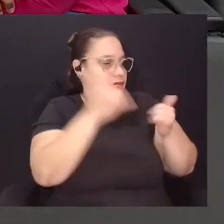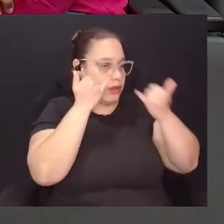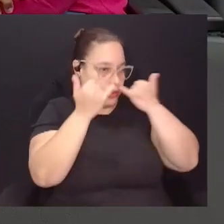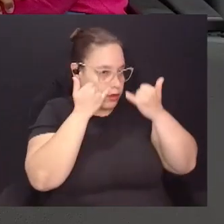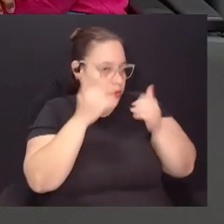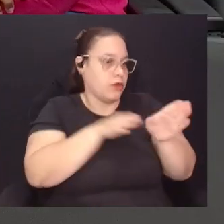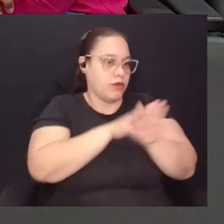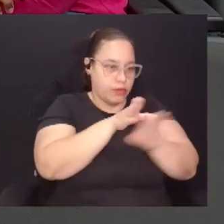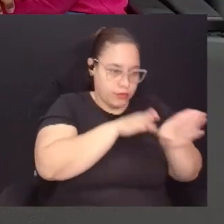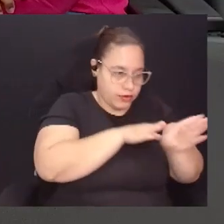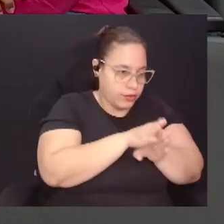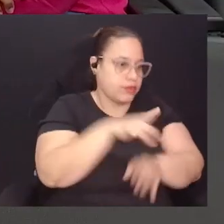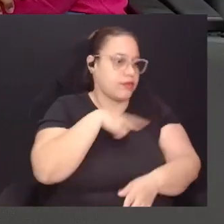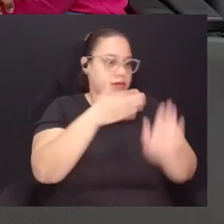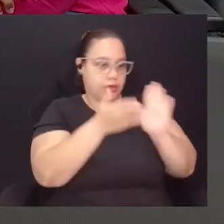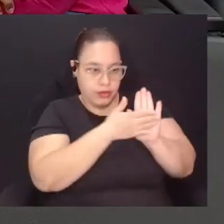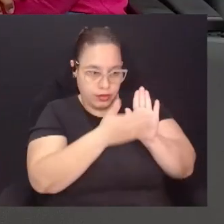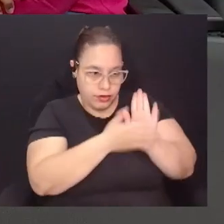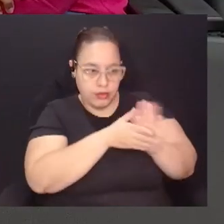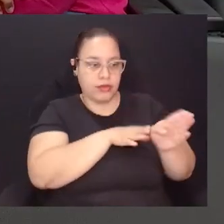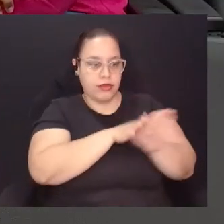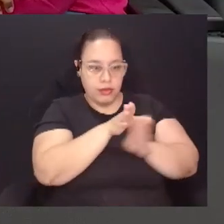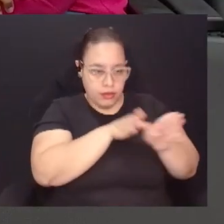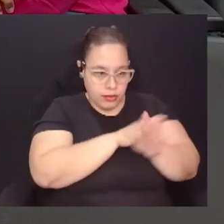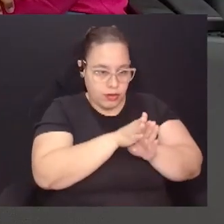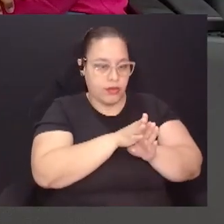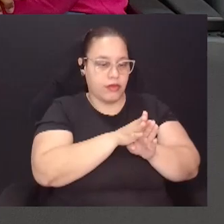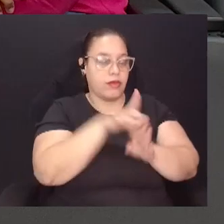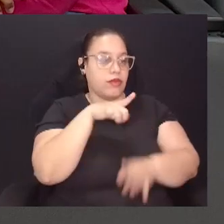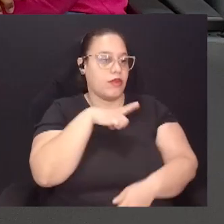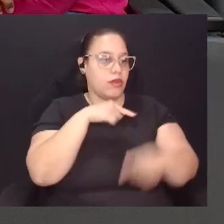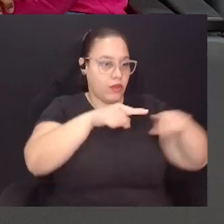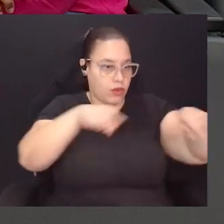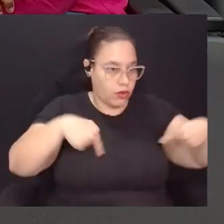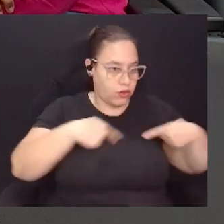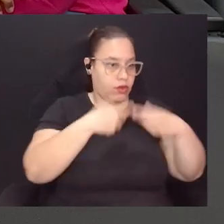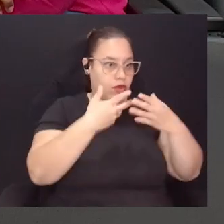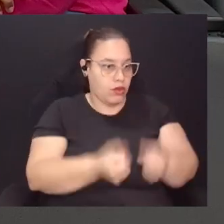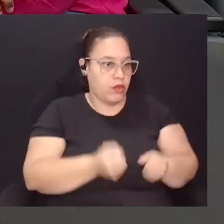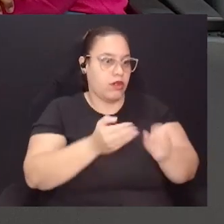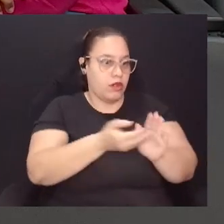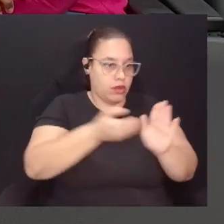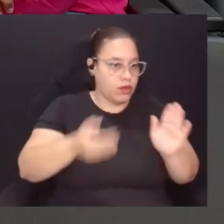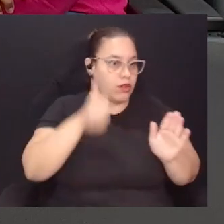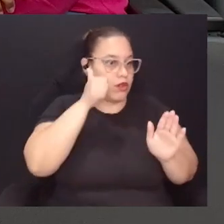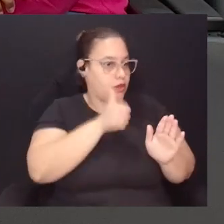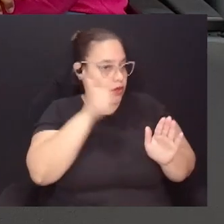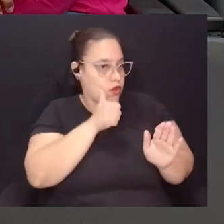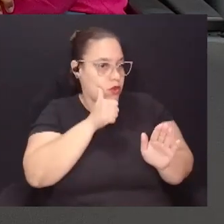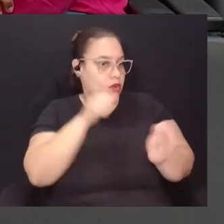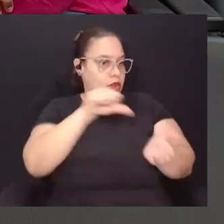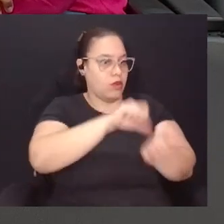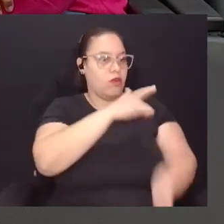requerimento de informação, indicação, tem a proposta da gente fazer uma indicação para que haja uma sala de acolhimento mais reservada para as